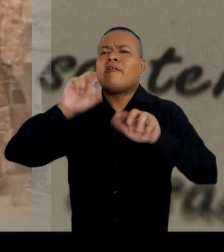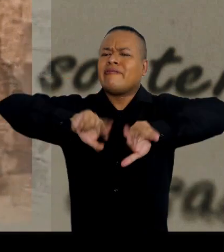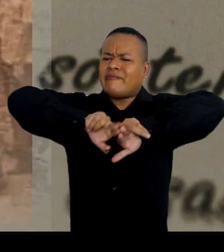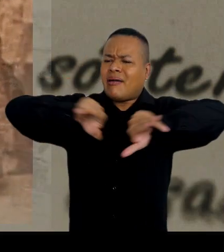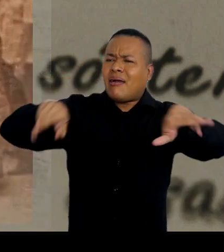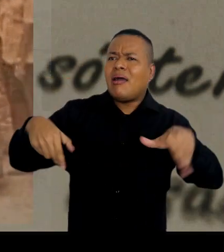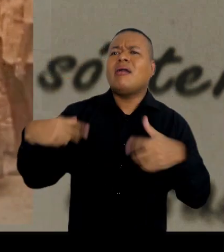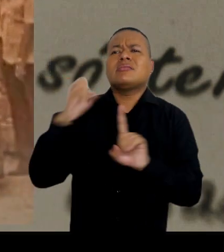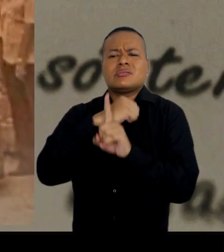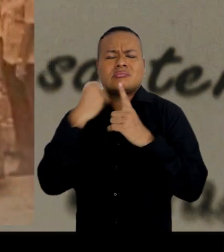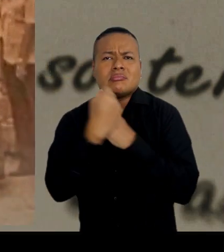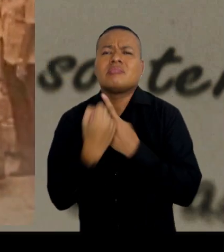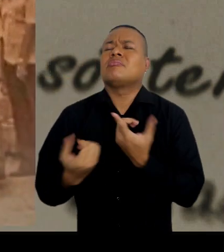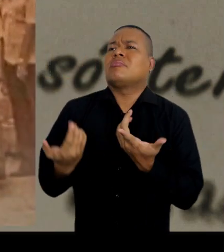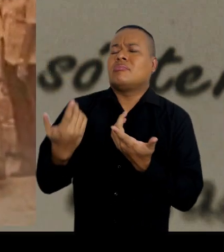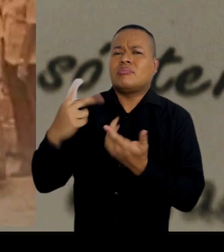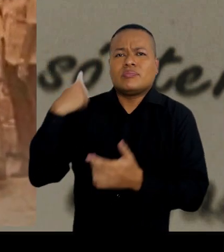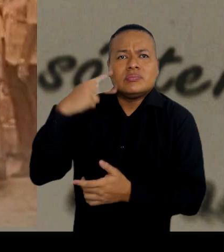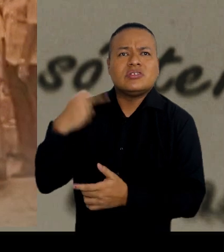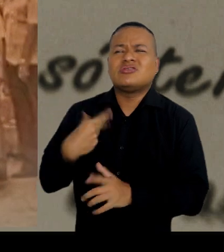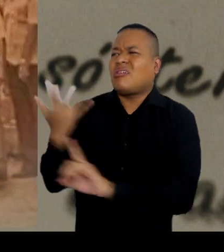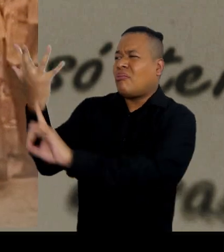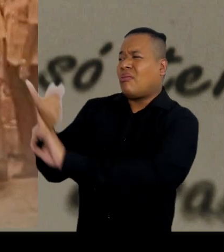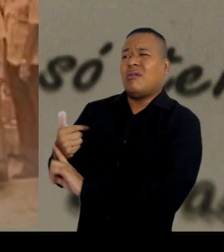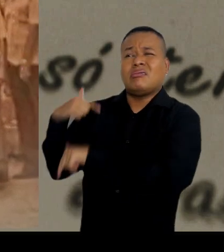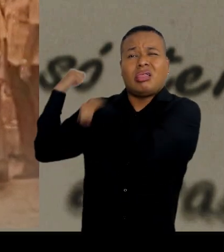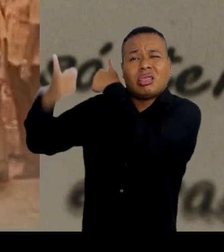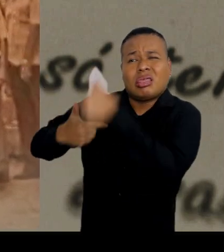e sociais. Eles não queriam mais uma arte